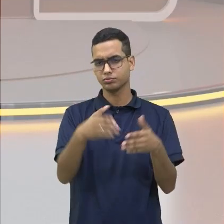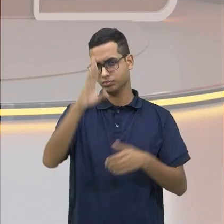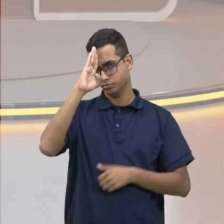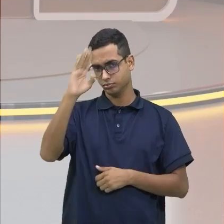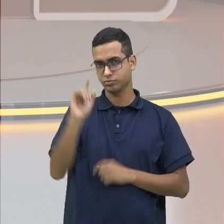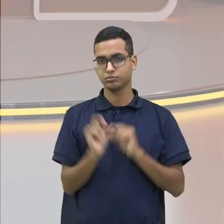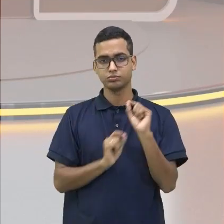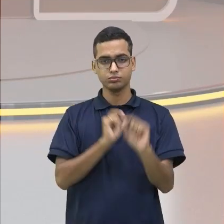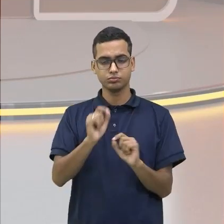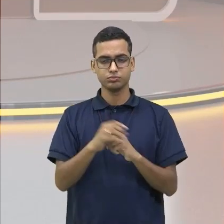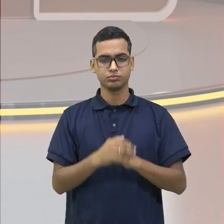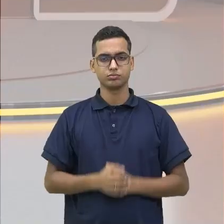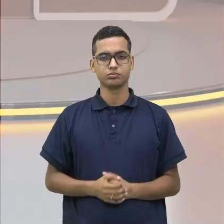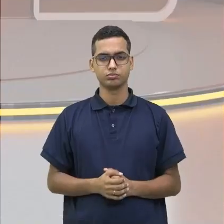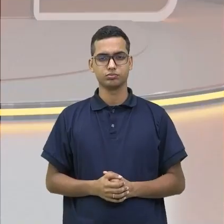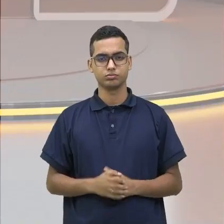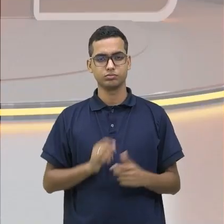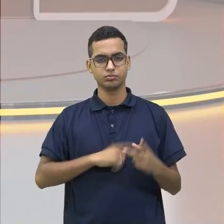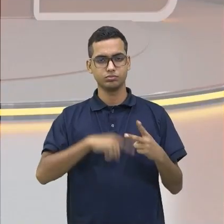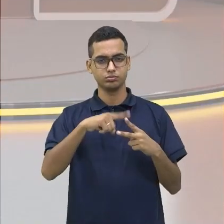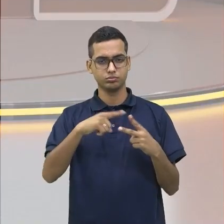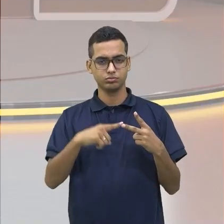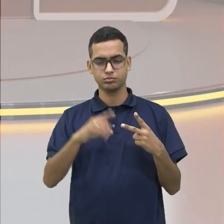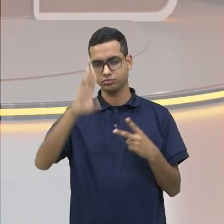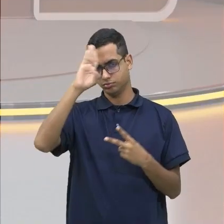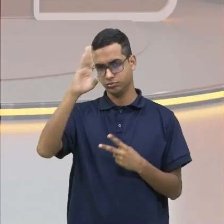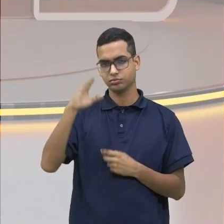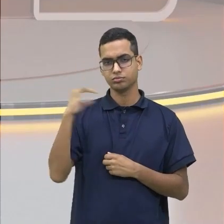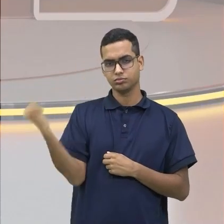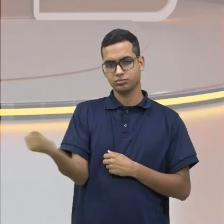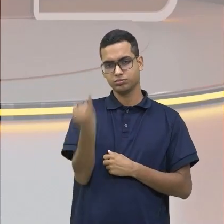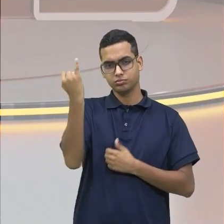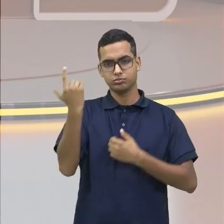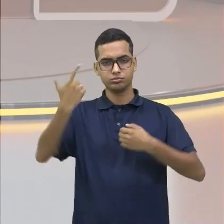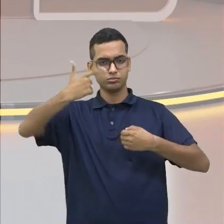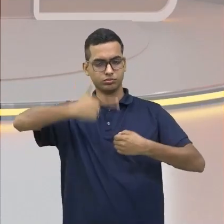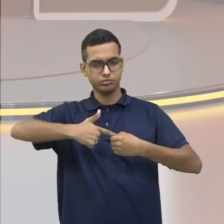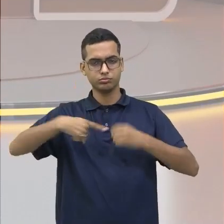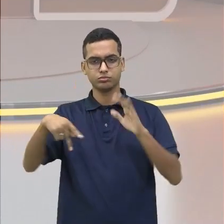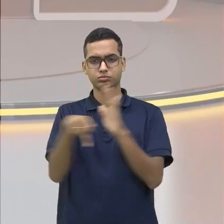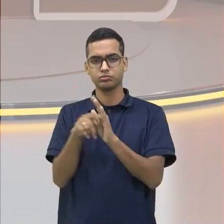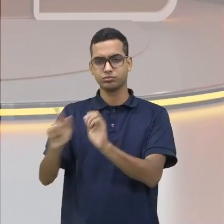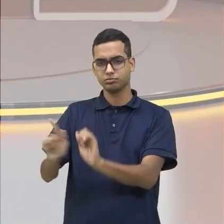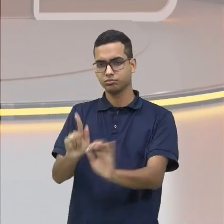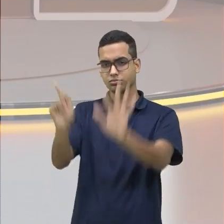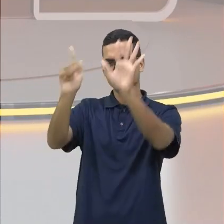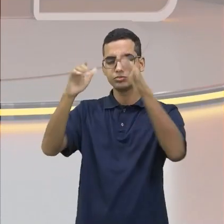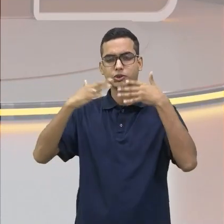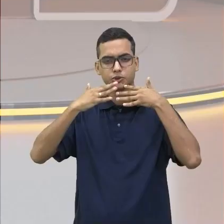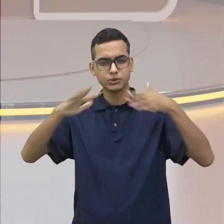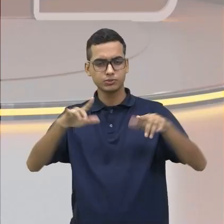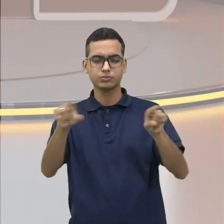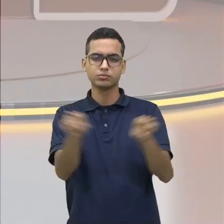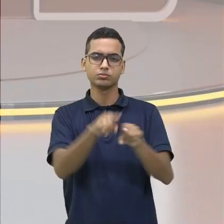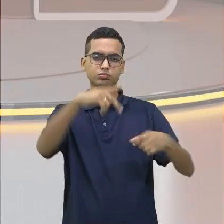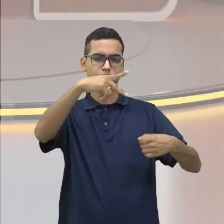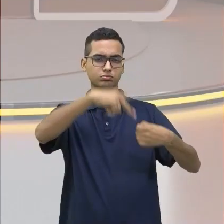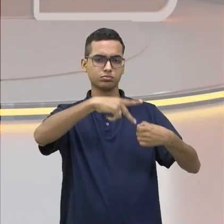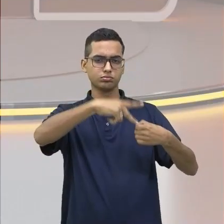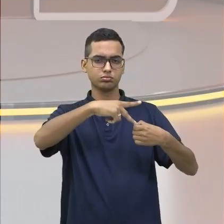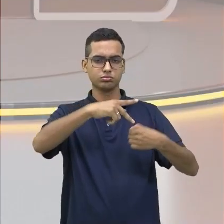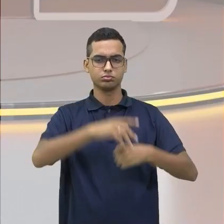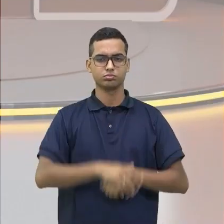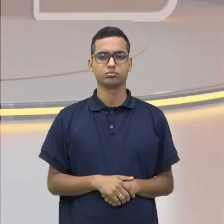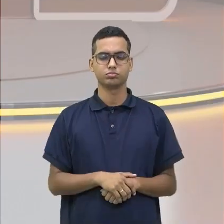para 2 importantes combustíveis, no caso, o gás natural e também o petróleo. E é